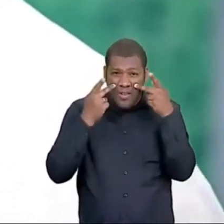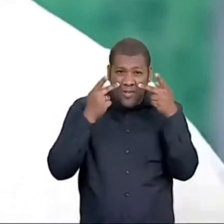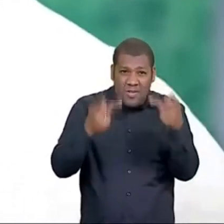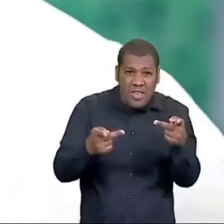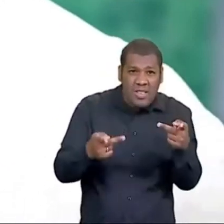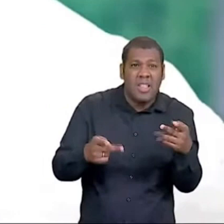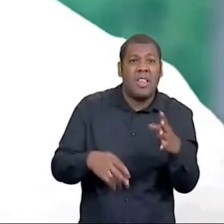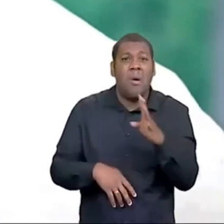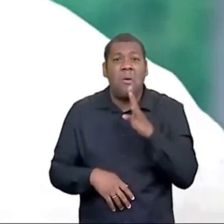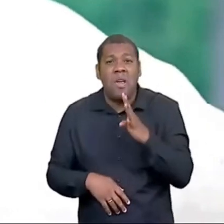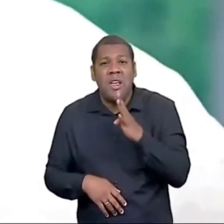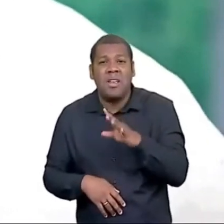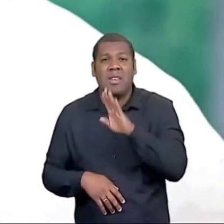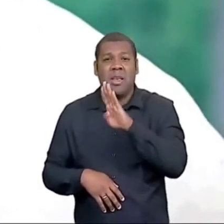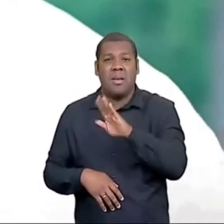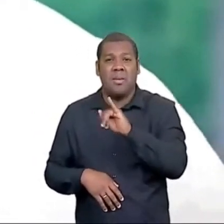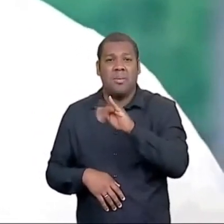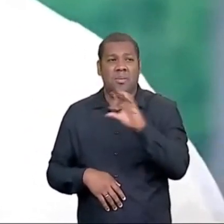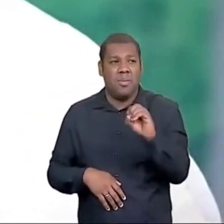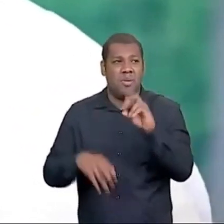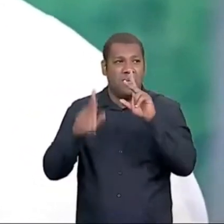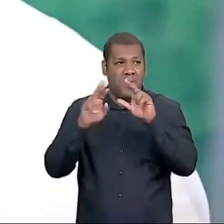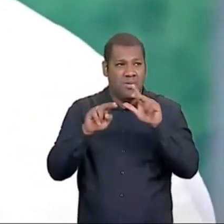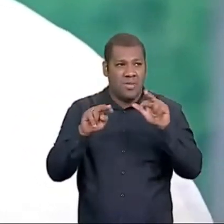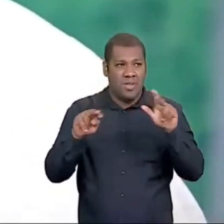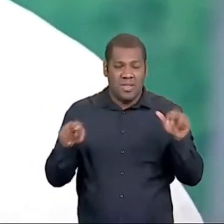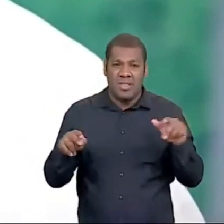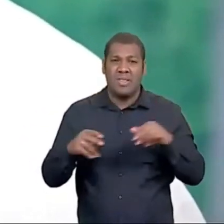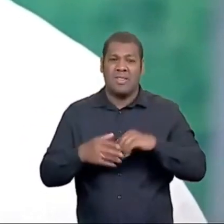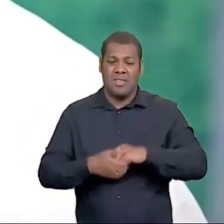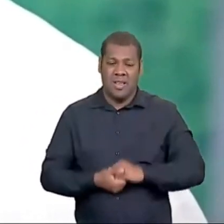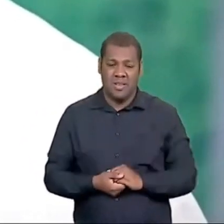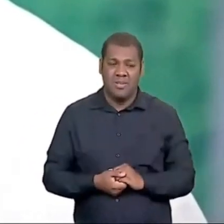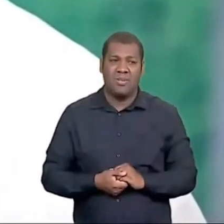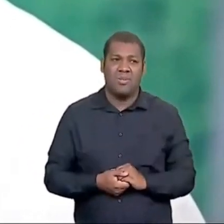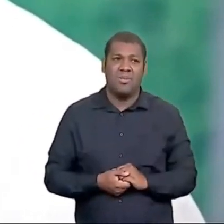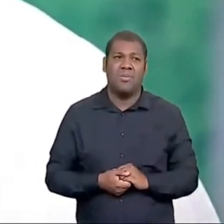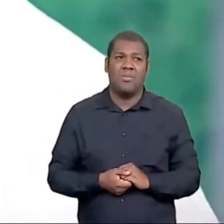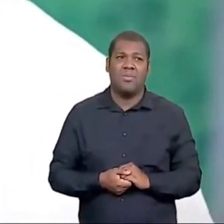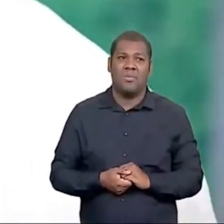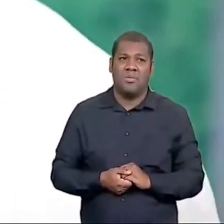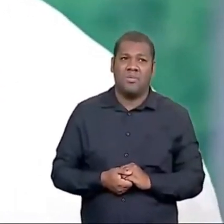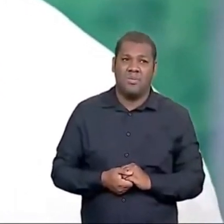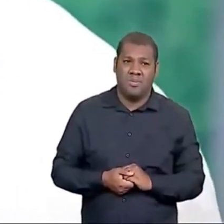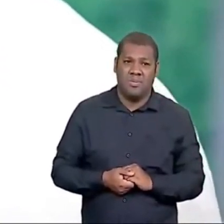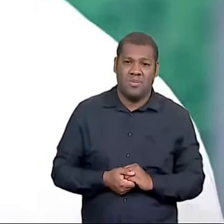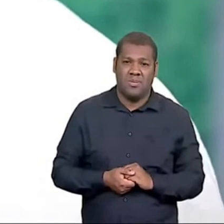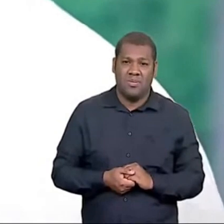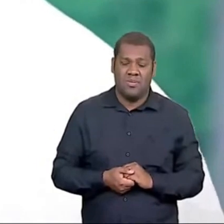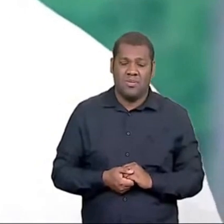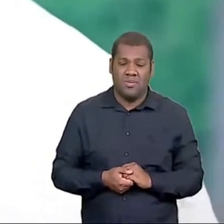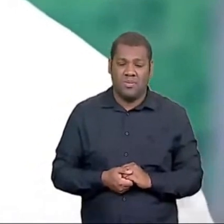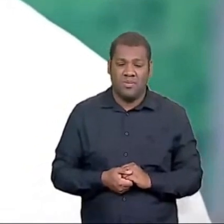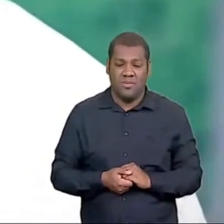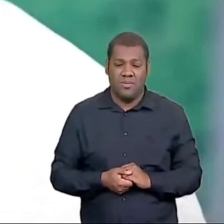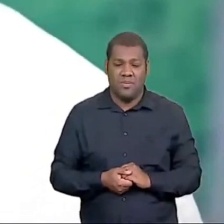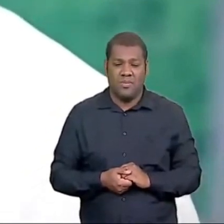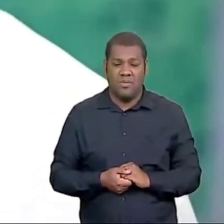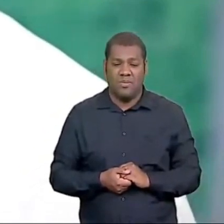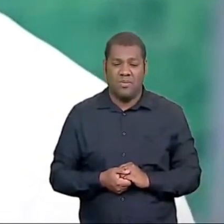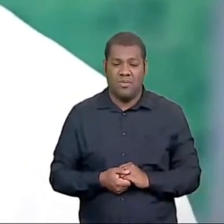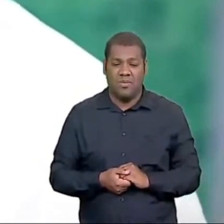biodiversidade, para a gente saber o que, que a gente pode fazer a partir dessa riqueza da biodiversidade. Então, não tem outro jeito